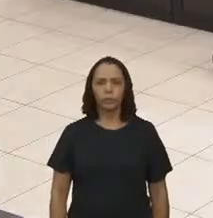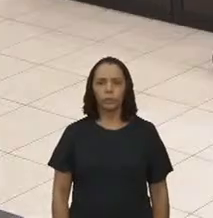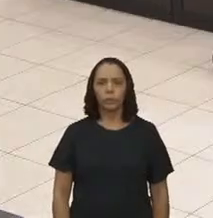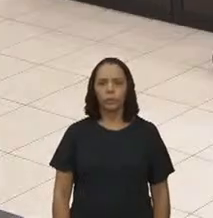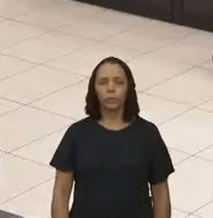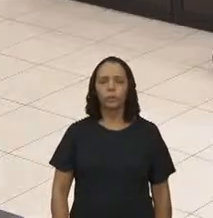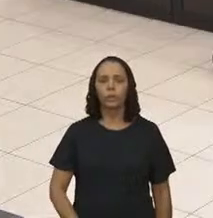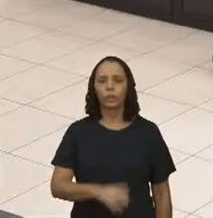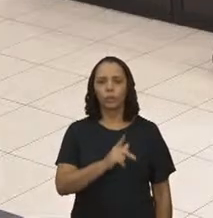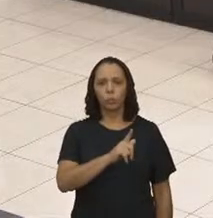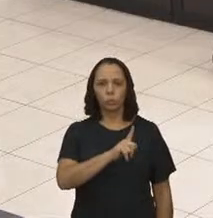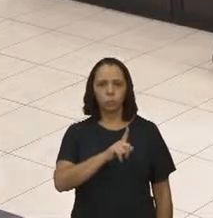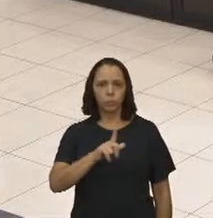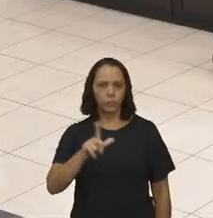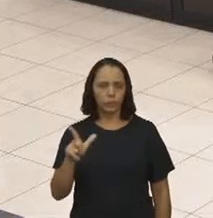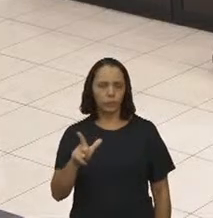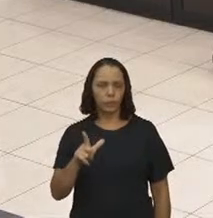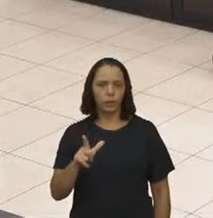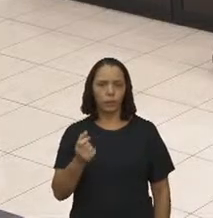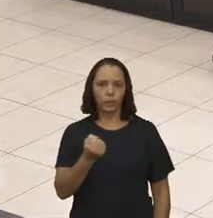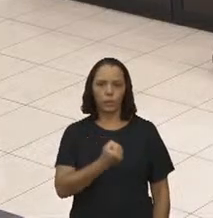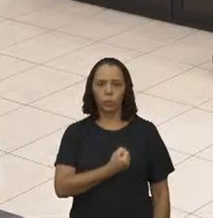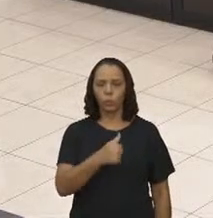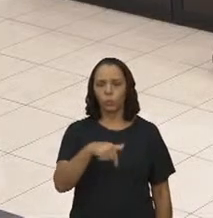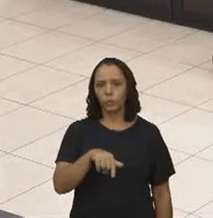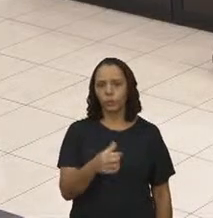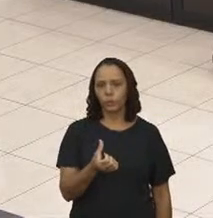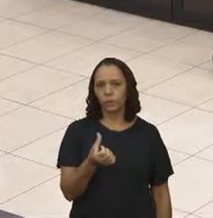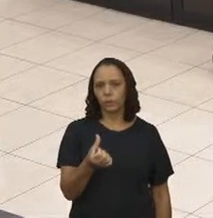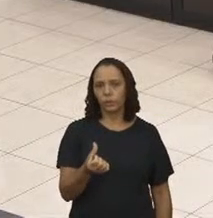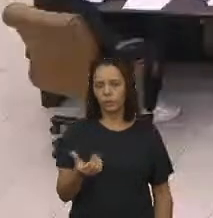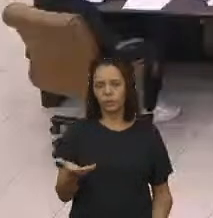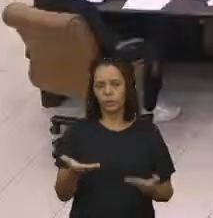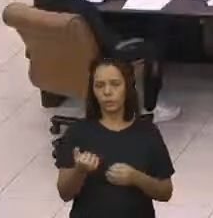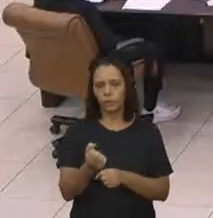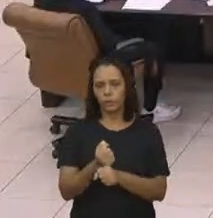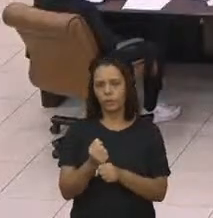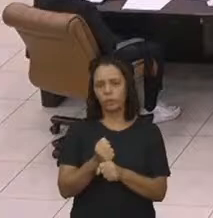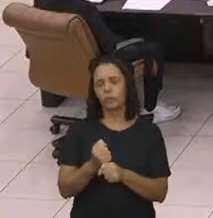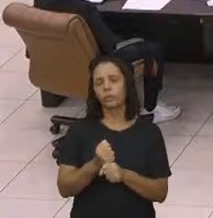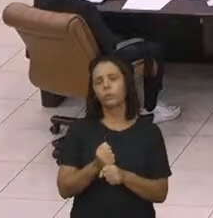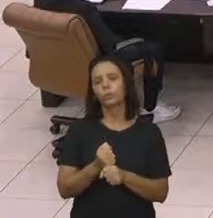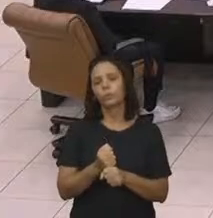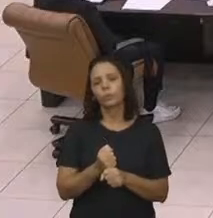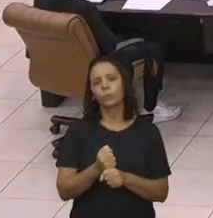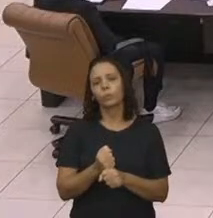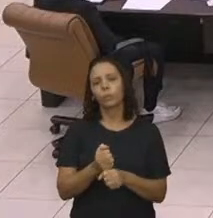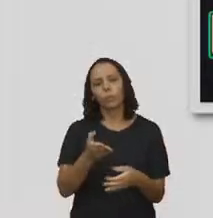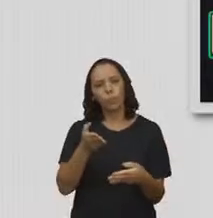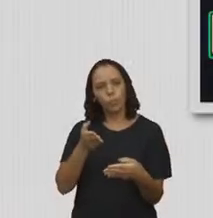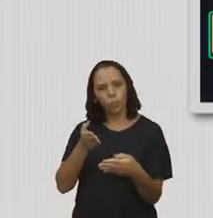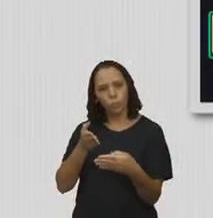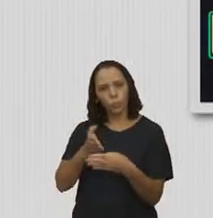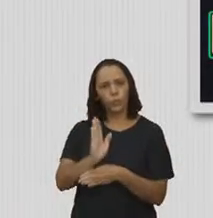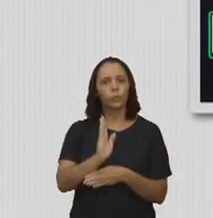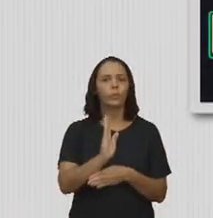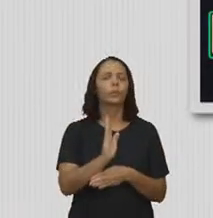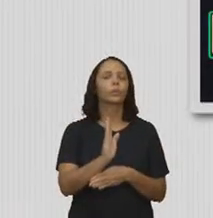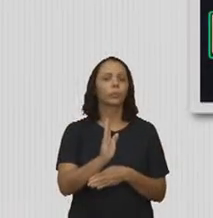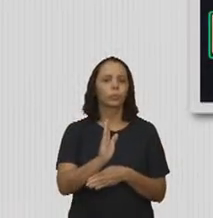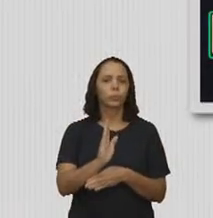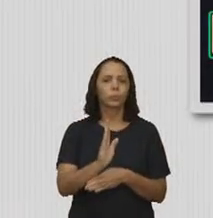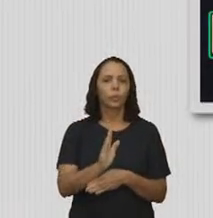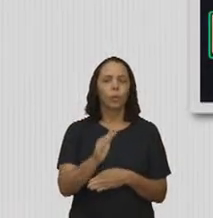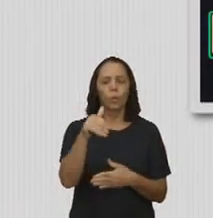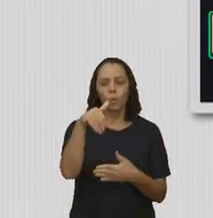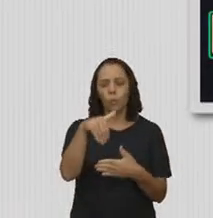Discussão única do PLL número 76 de 2025 foi aprovado por